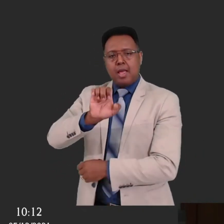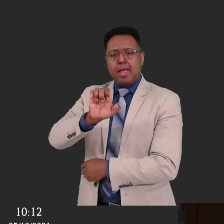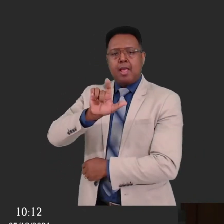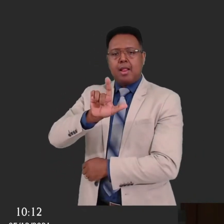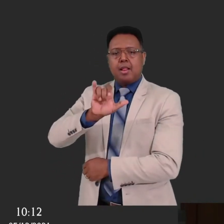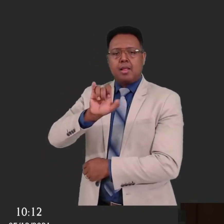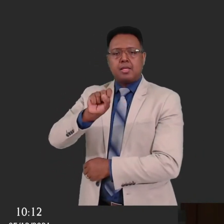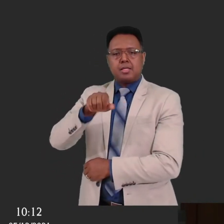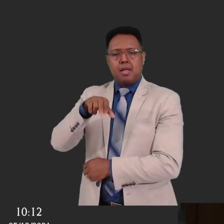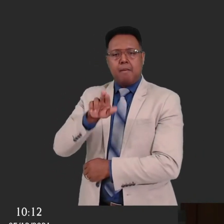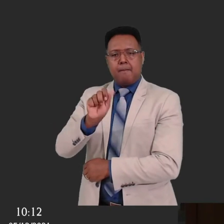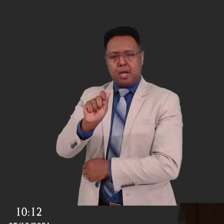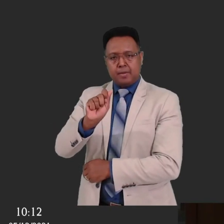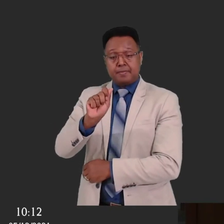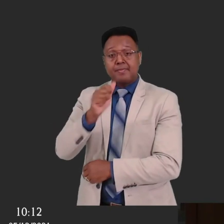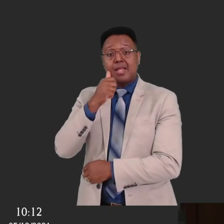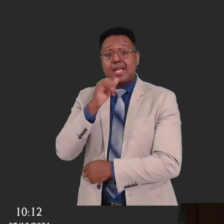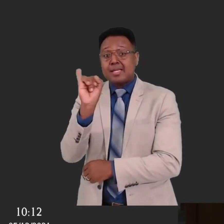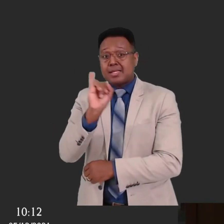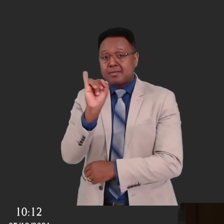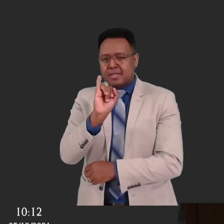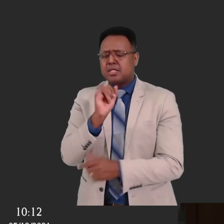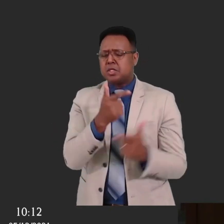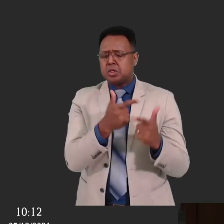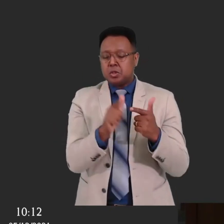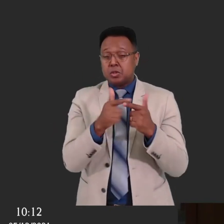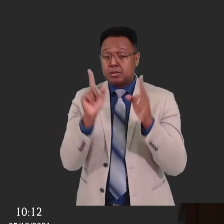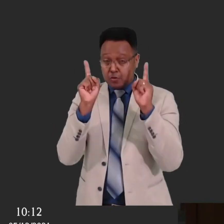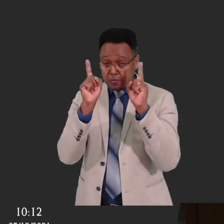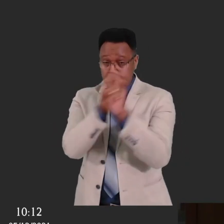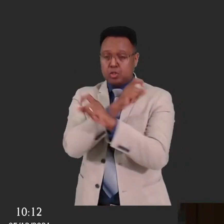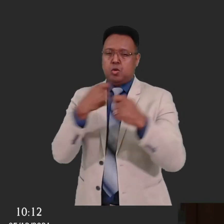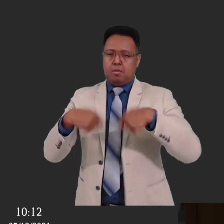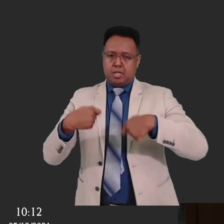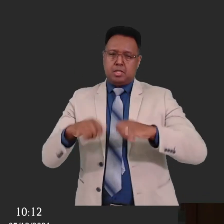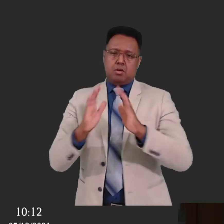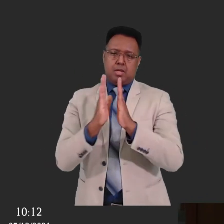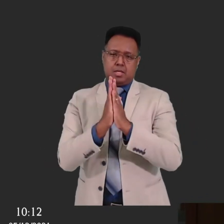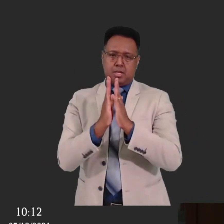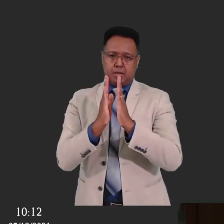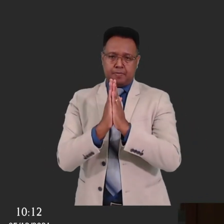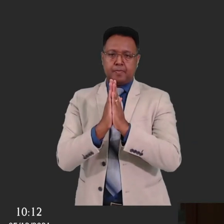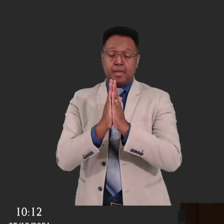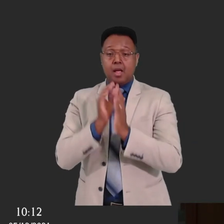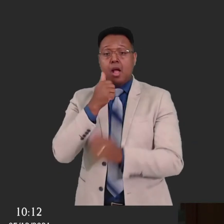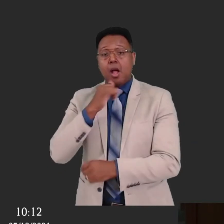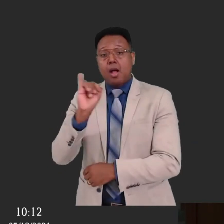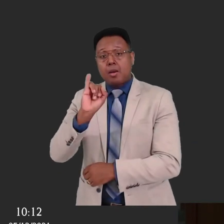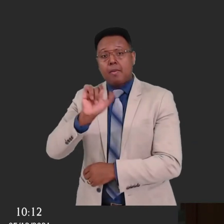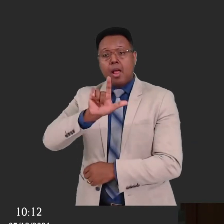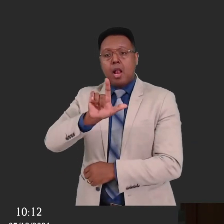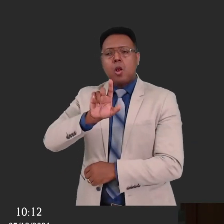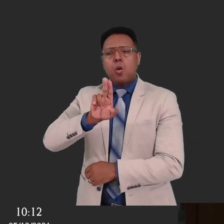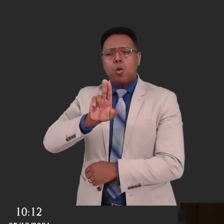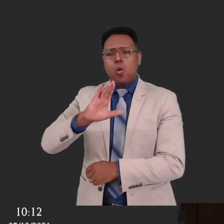Verde, em Goiás. Tem uma causa difícil. A irmã Lourdes de Riacho de Santana, na Bahia, está internada,